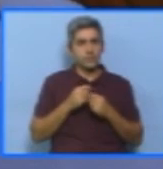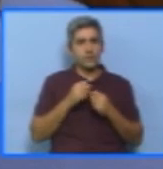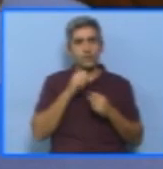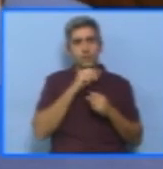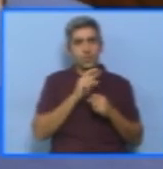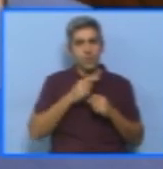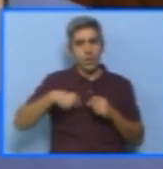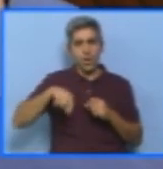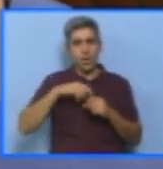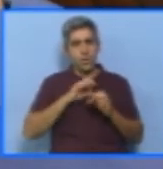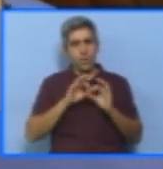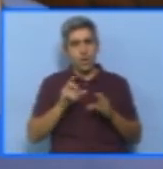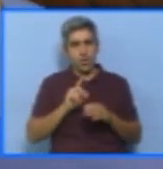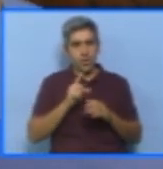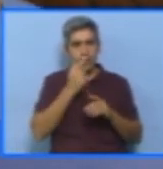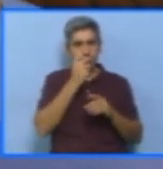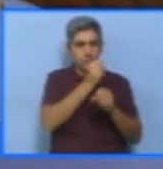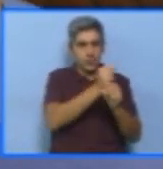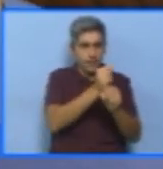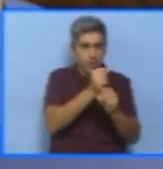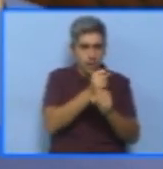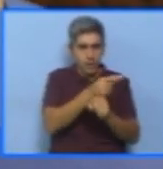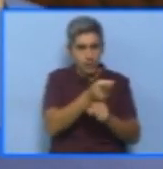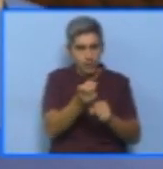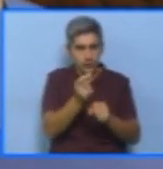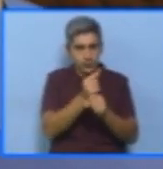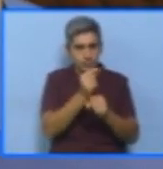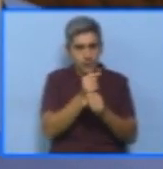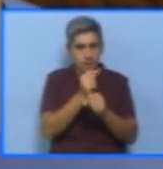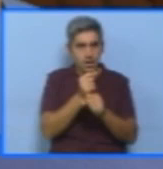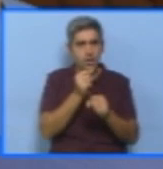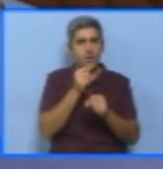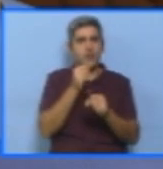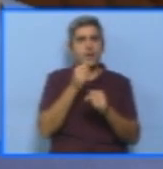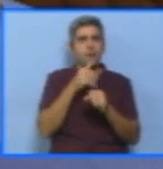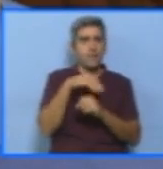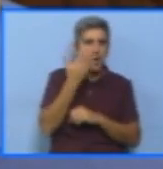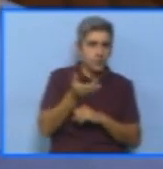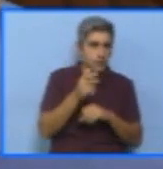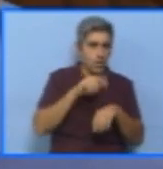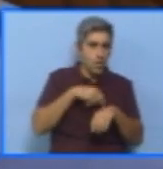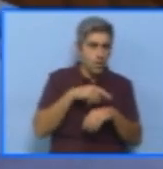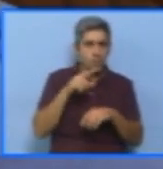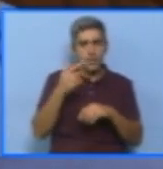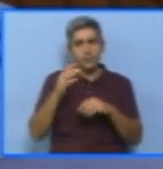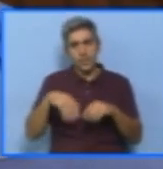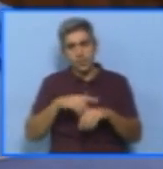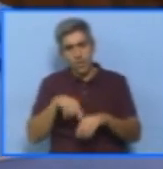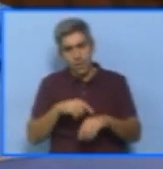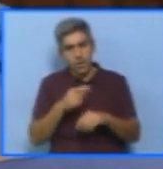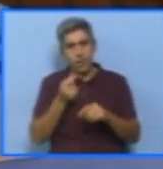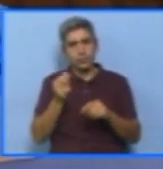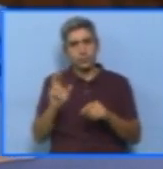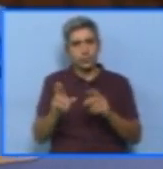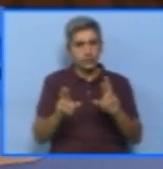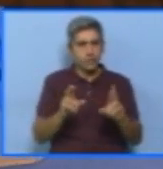as nossas. Os trabalhadores que trabalham menos ou mais horas que os outros, que são remunerados de